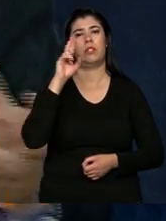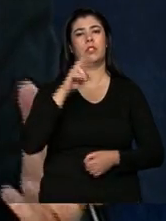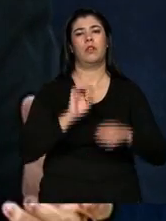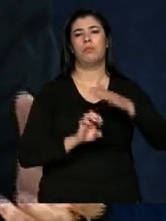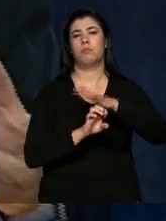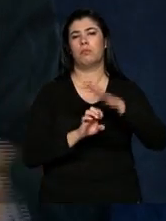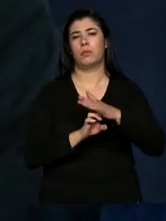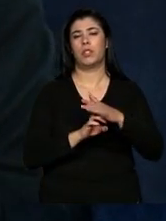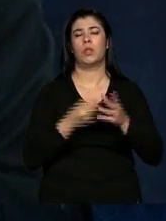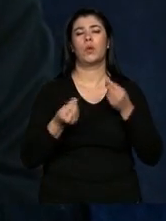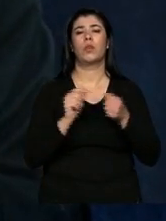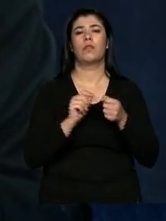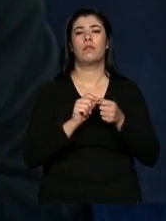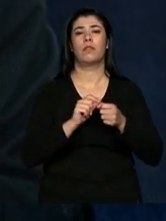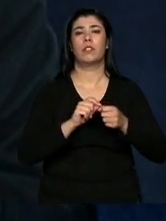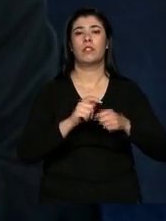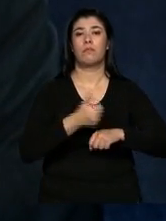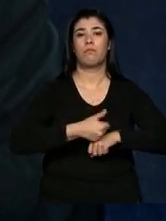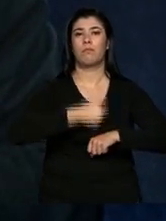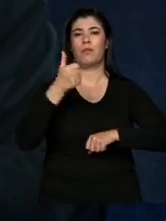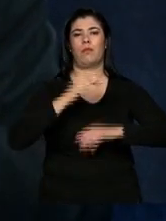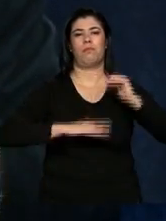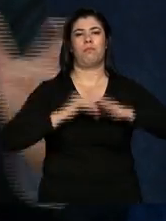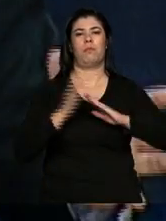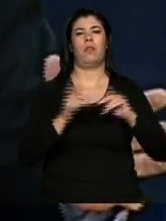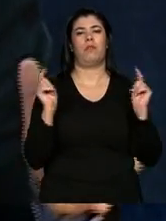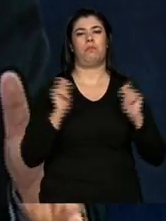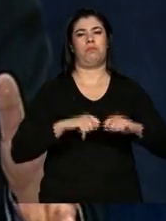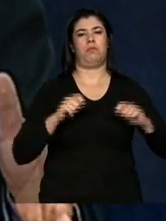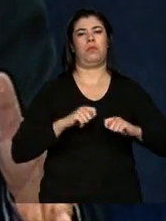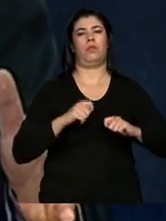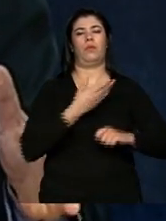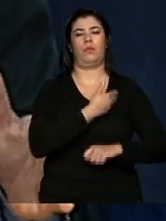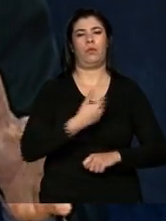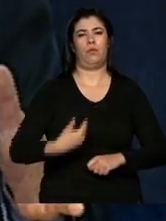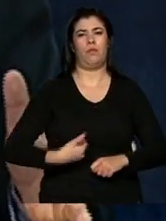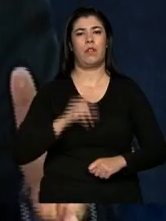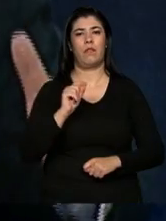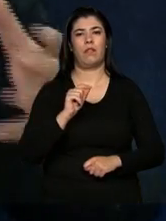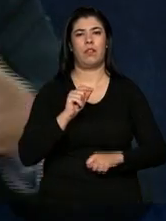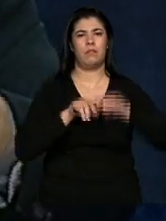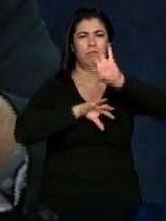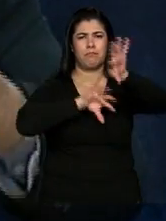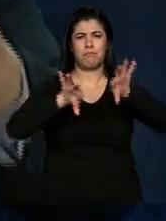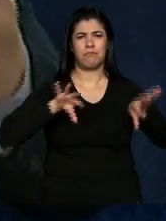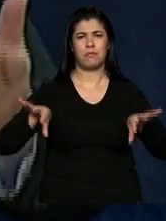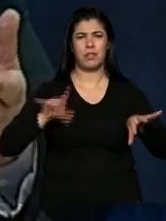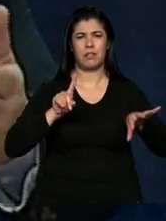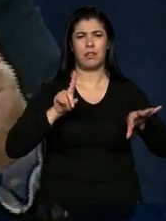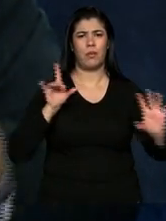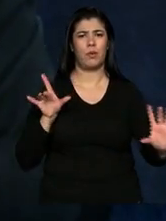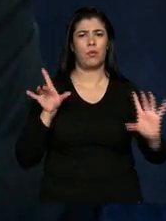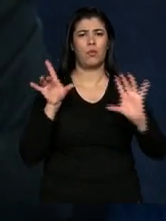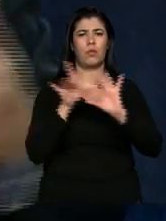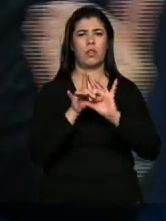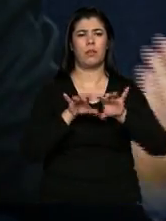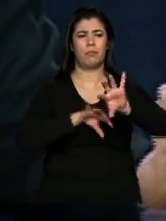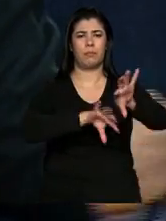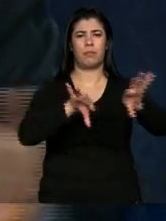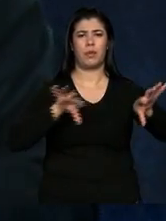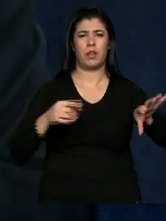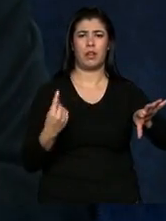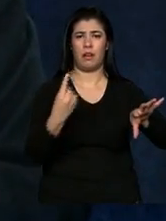potencializar o que o governo pode fazer é Ignorar as caixinhas e integrá-las para atuar conjuntamente essa